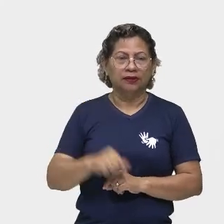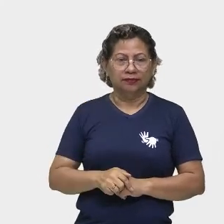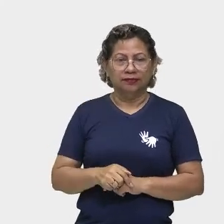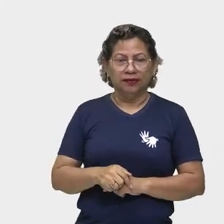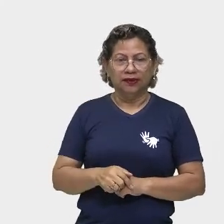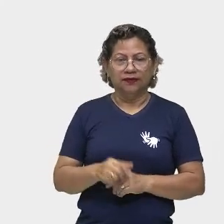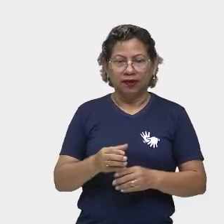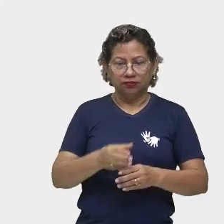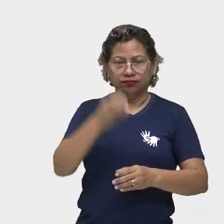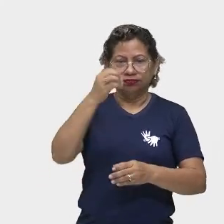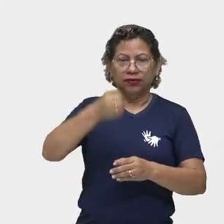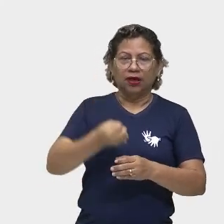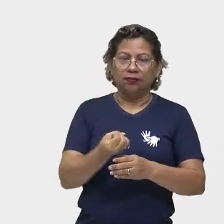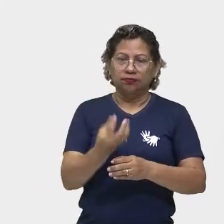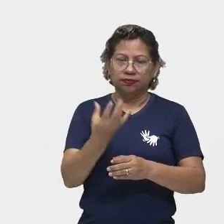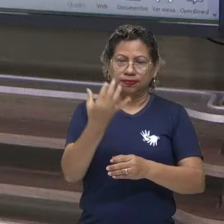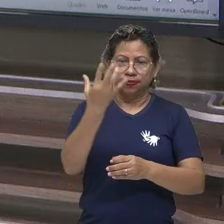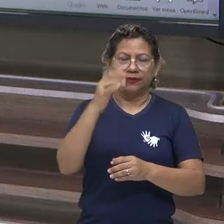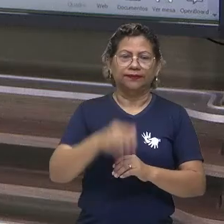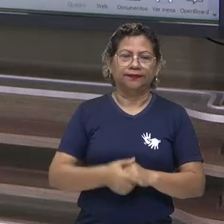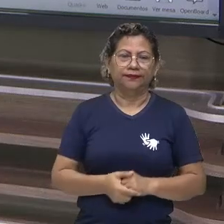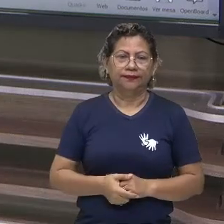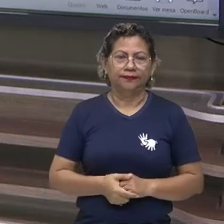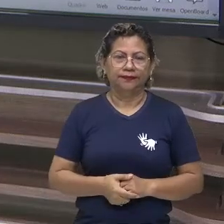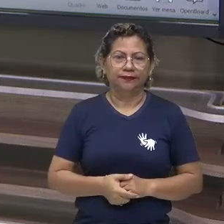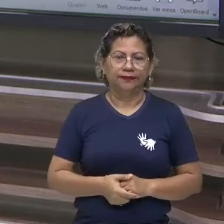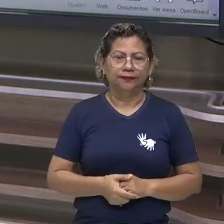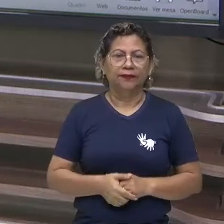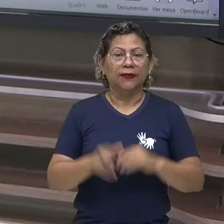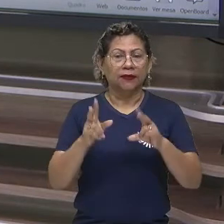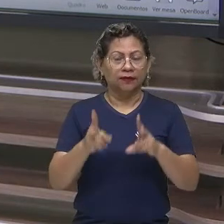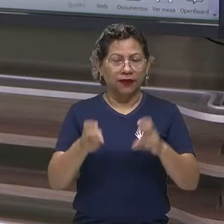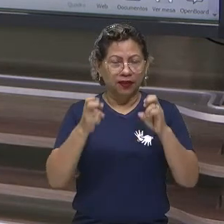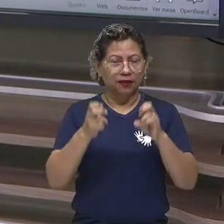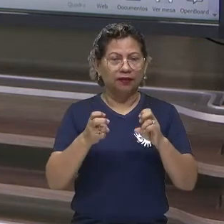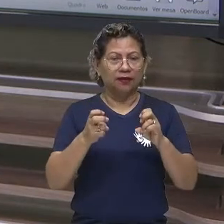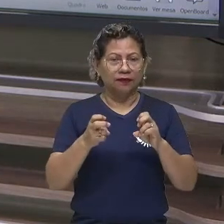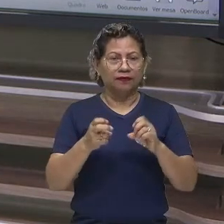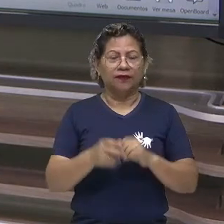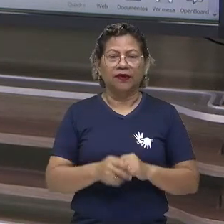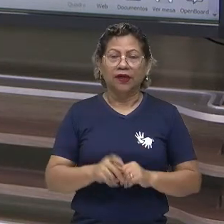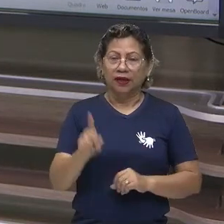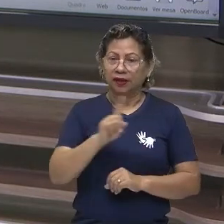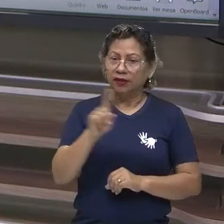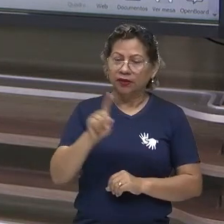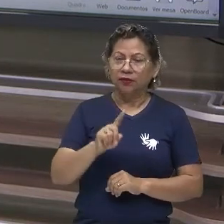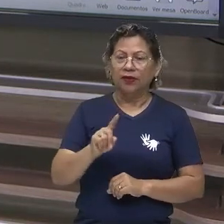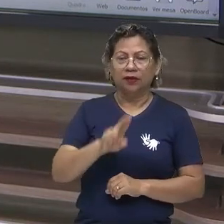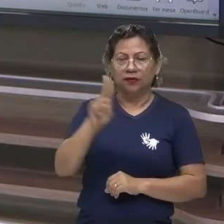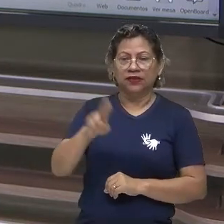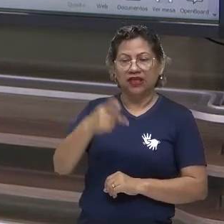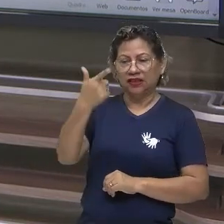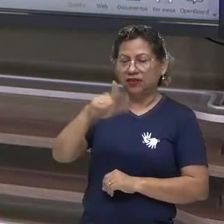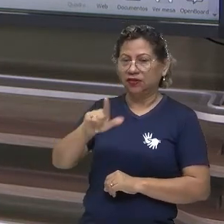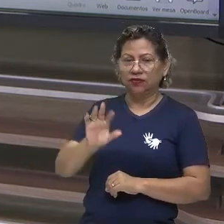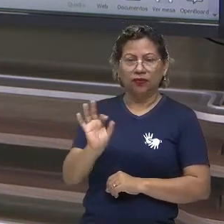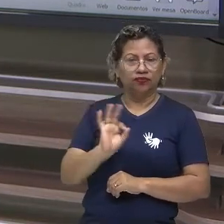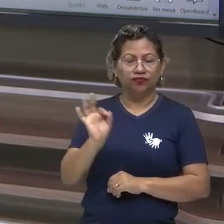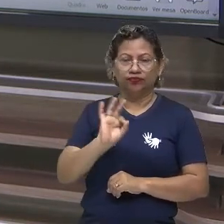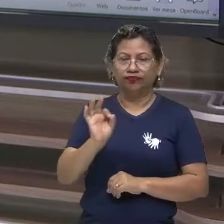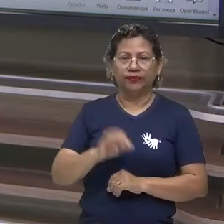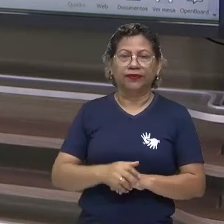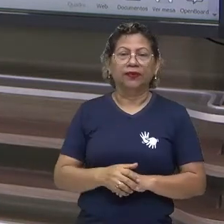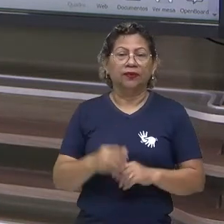sua produção. Tá? E aí, como a gente observou, é uma energia não renovável, né? Ela não consegue ali